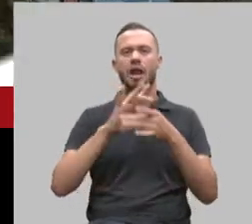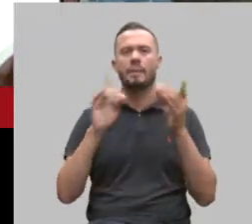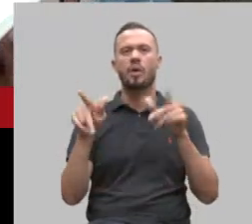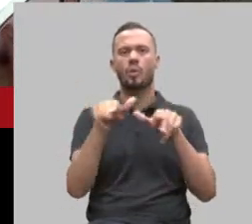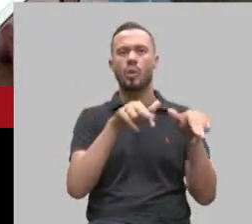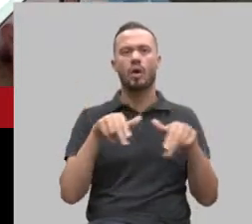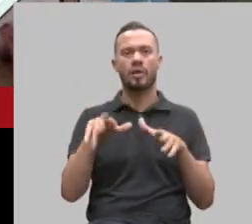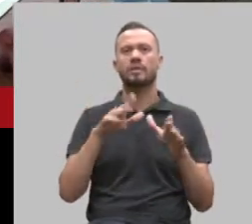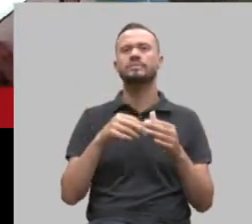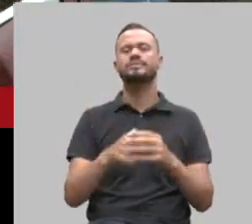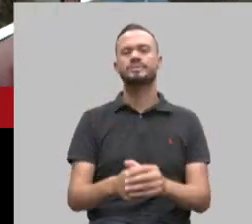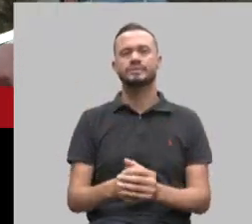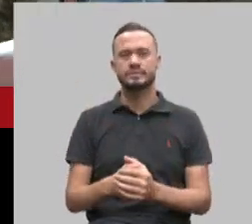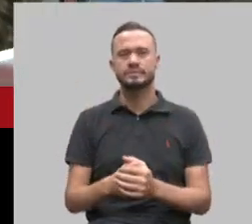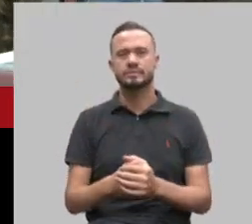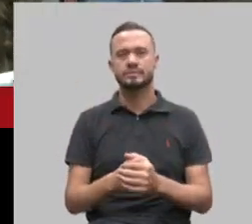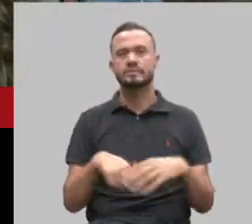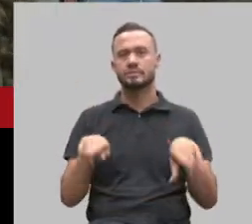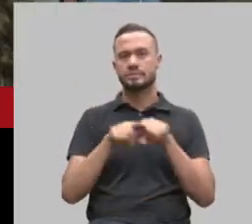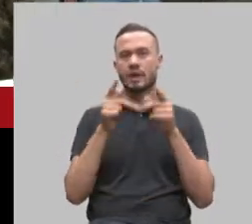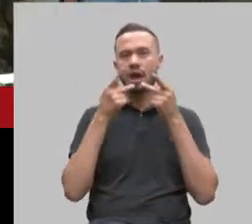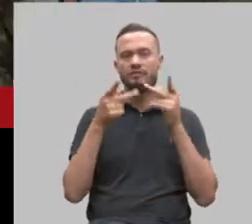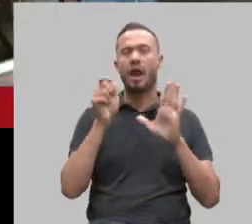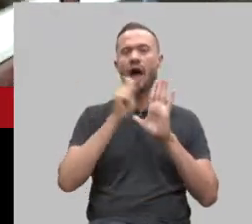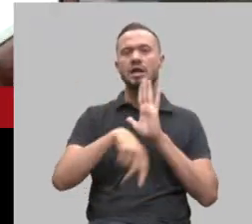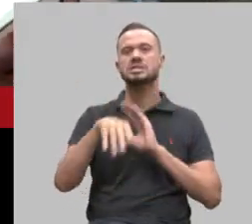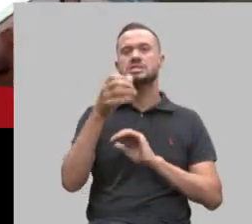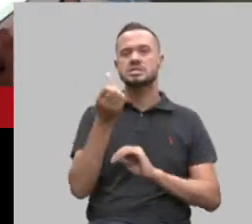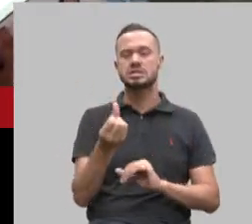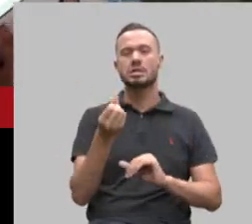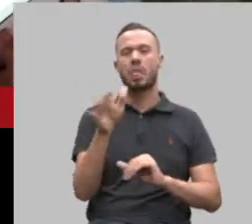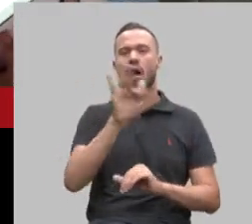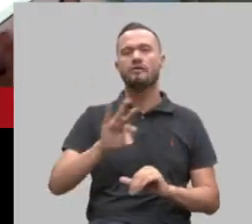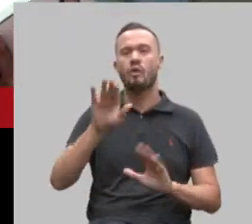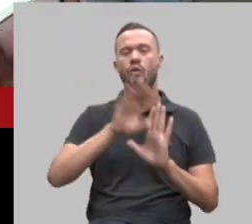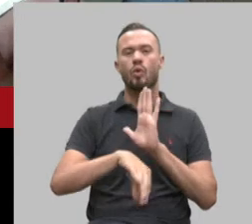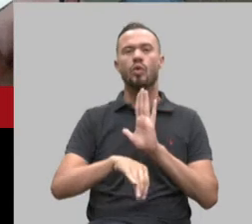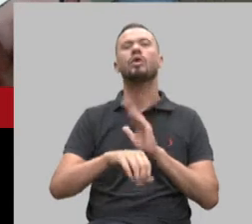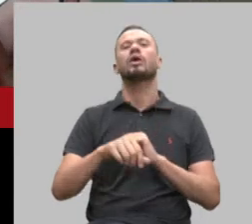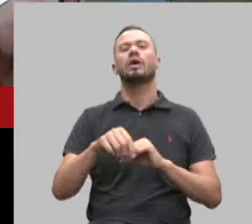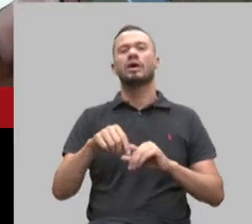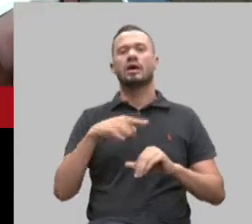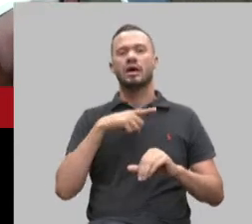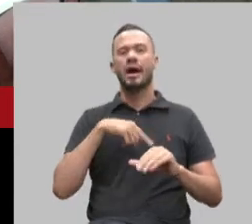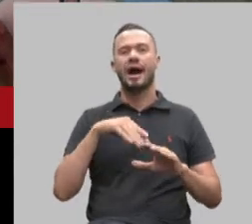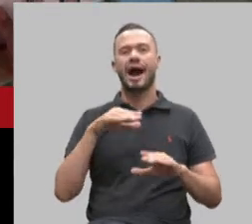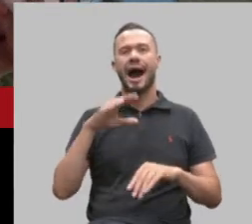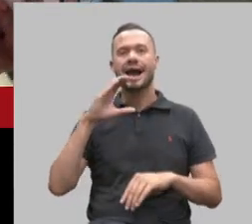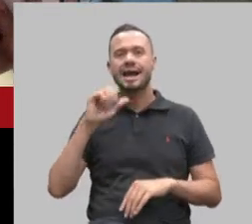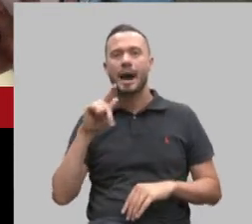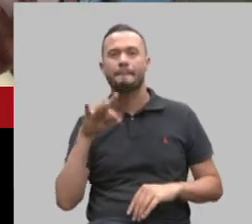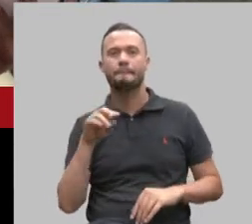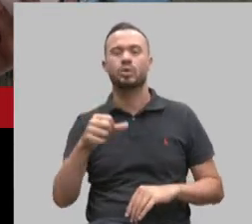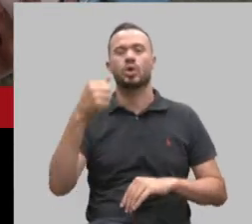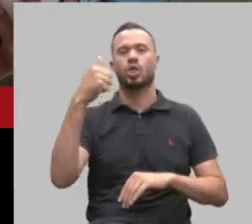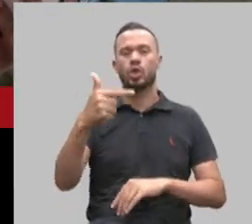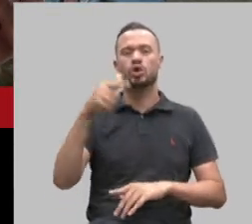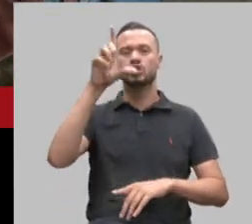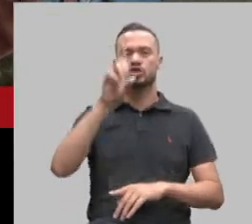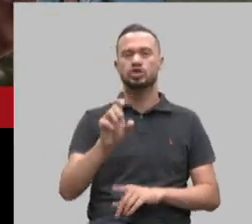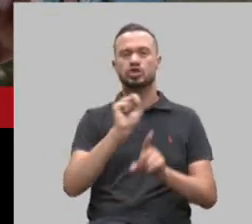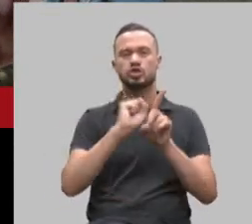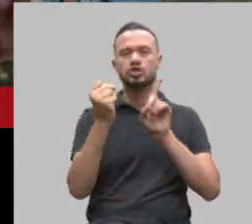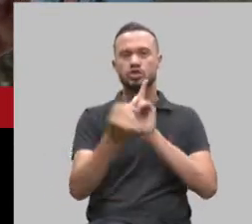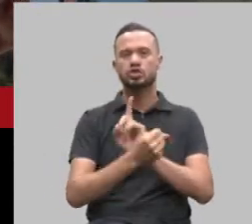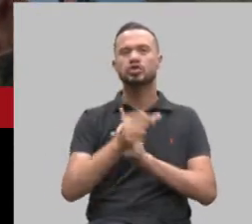etc Eu também cito o artigo sexto da Constituição Federal que são que tá no capítulo dois que são dos direitos sociais que está regidos os direitos sociais